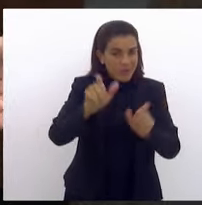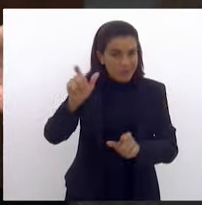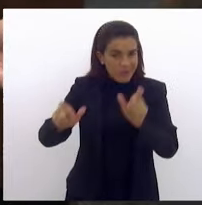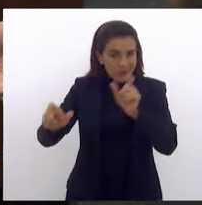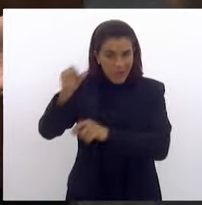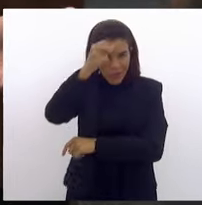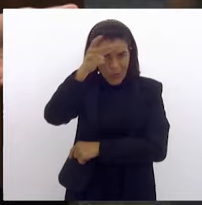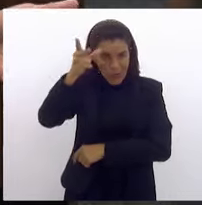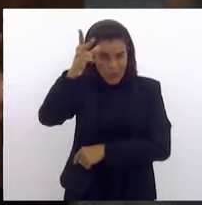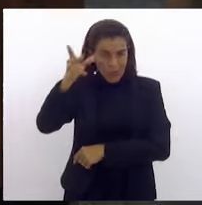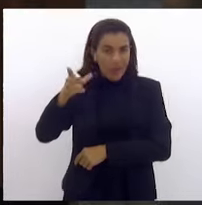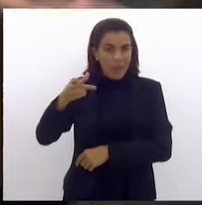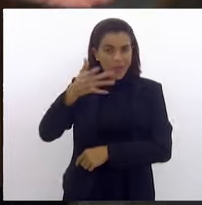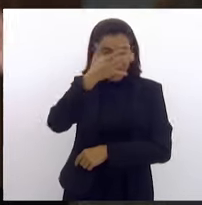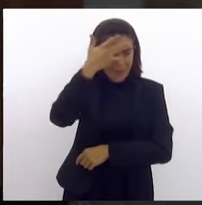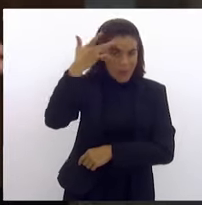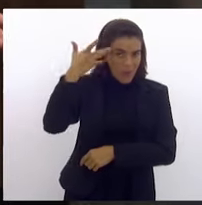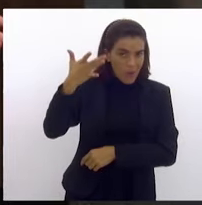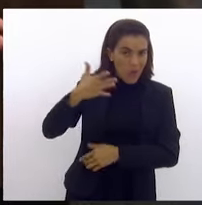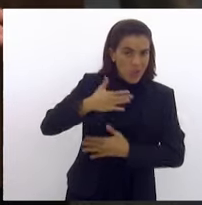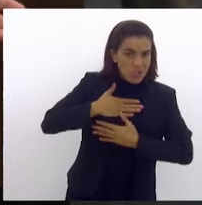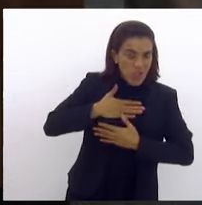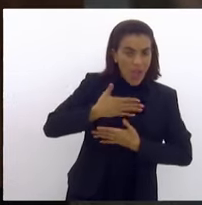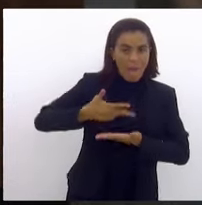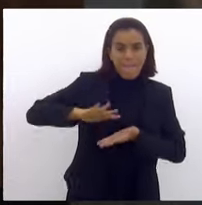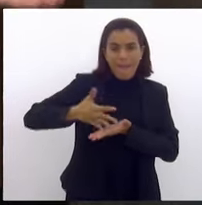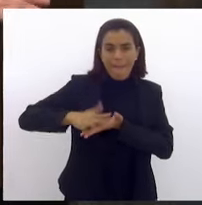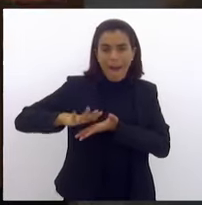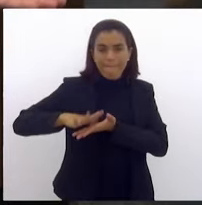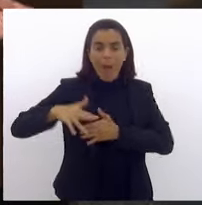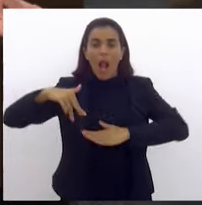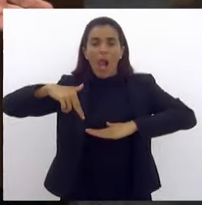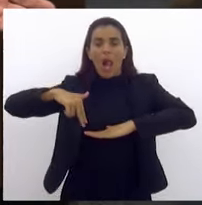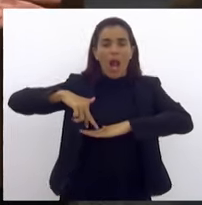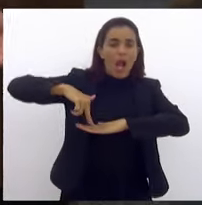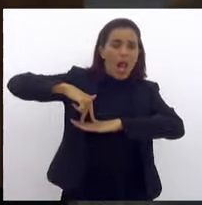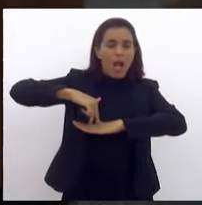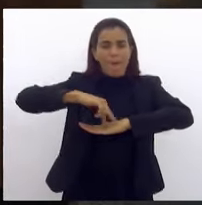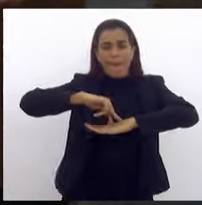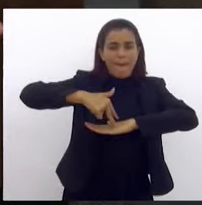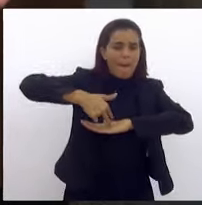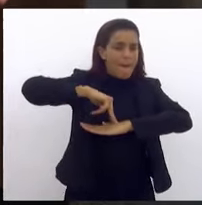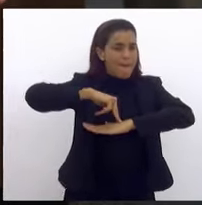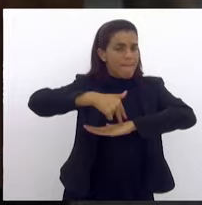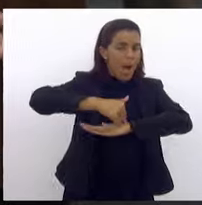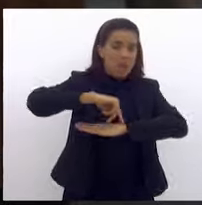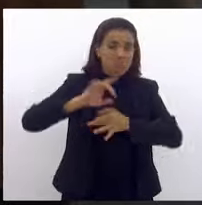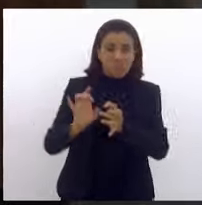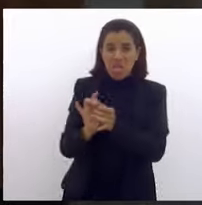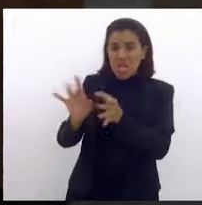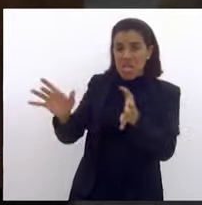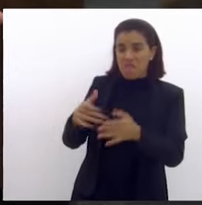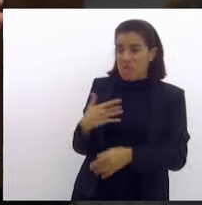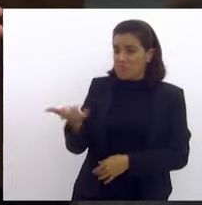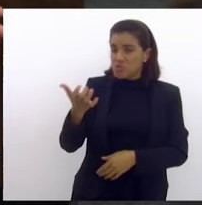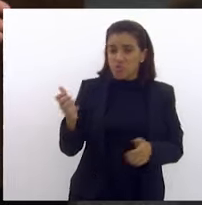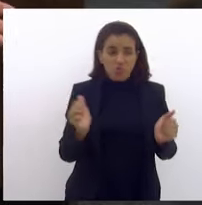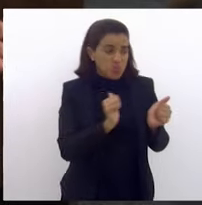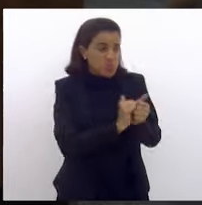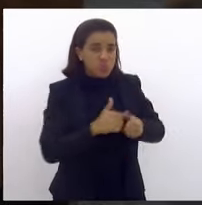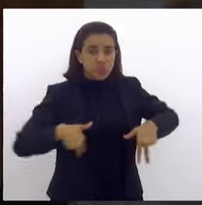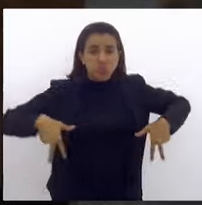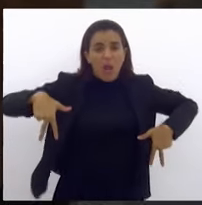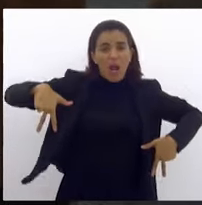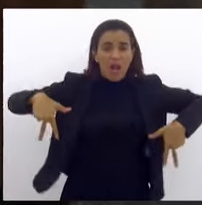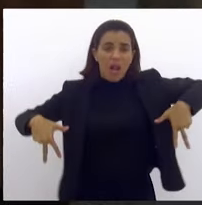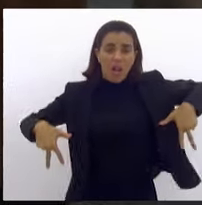prefeito gostar de sambar, ser sambista, desfilar pelo sambódromo, do jeito que ele quiser, com quem ele quiser.